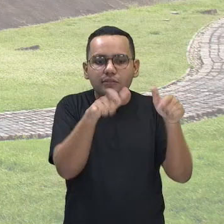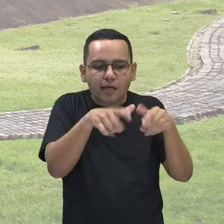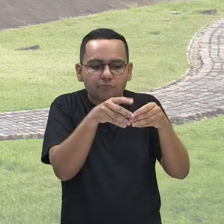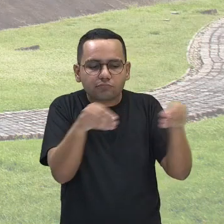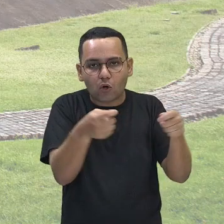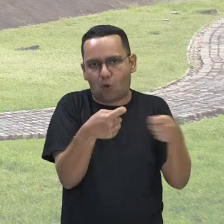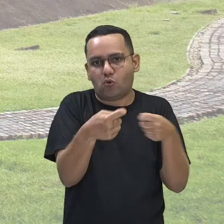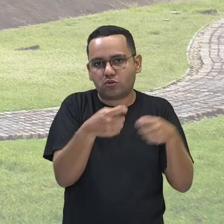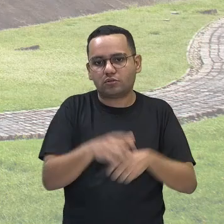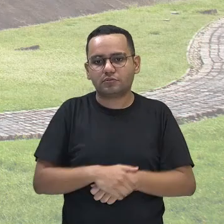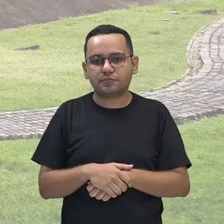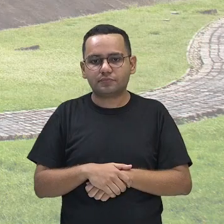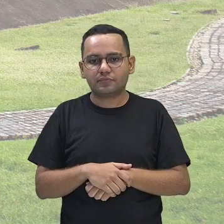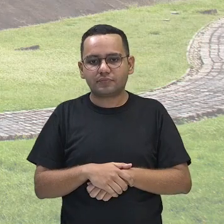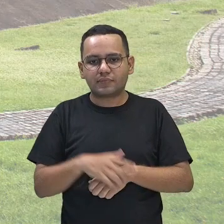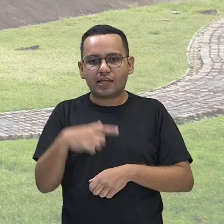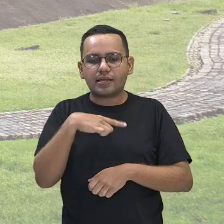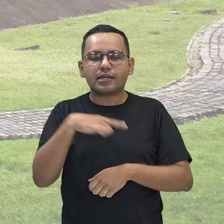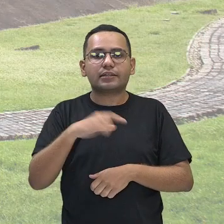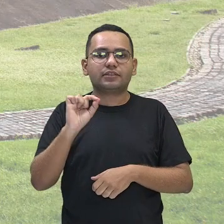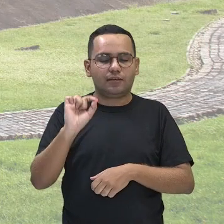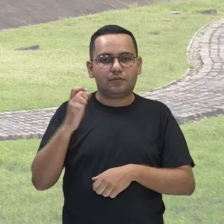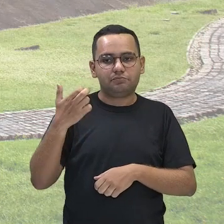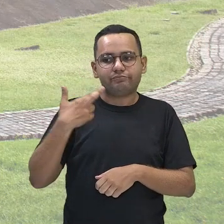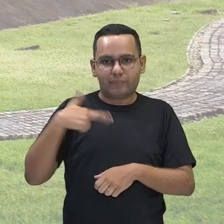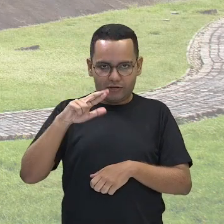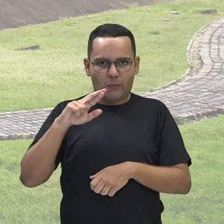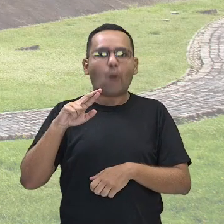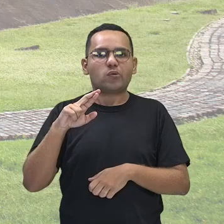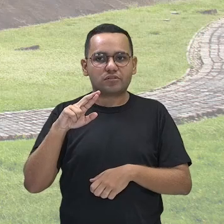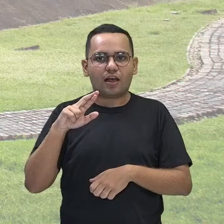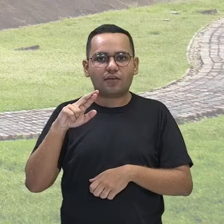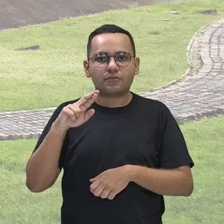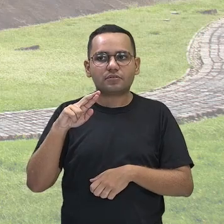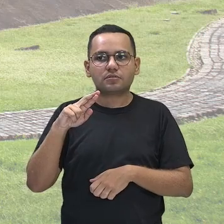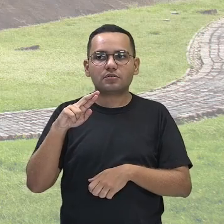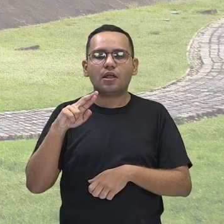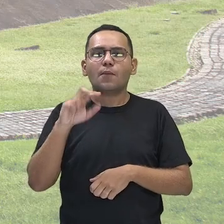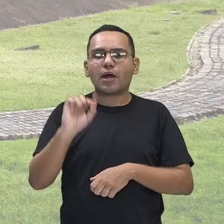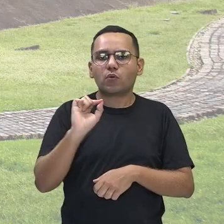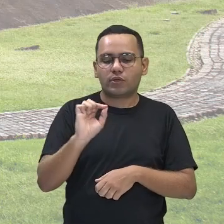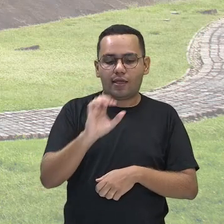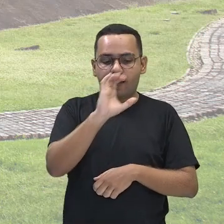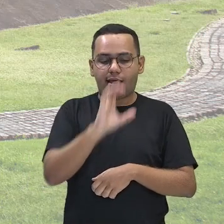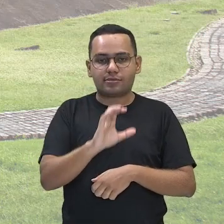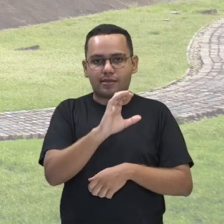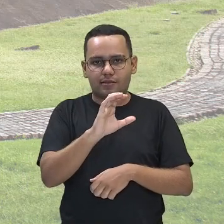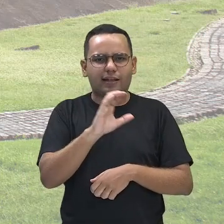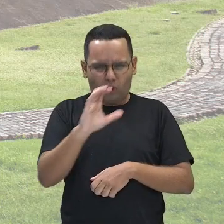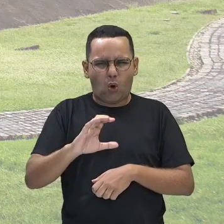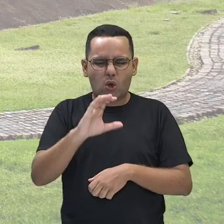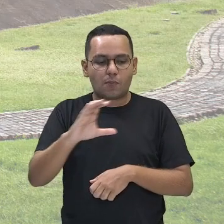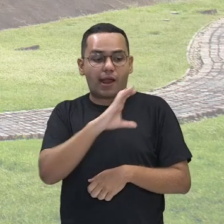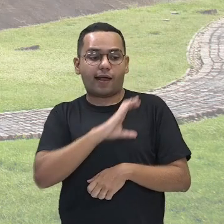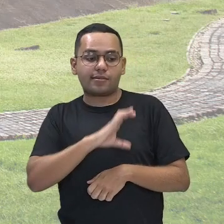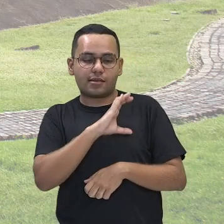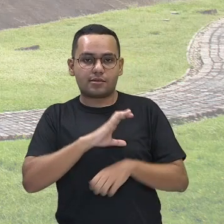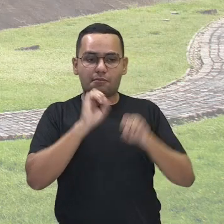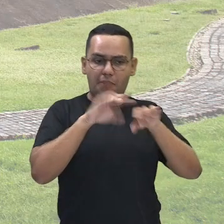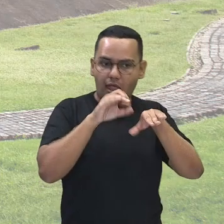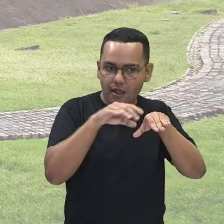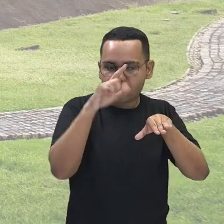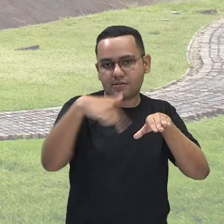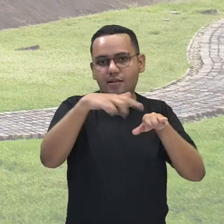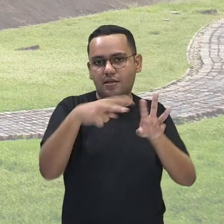a presença dos missionários para catequizar os indígenas. Então, este local aqui é o ponto inicial